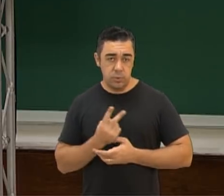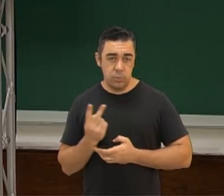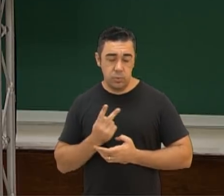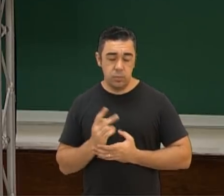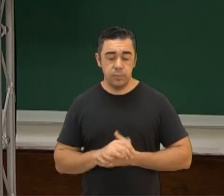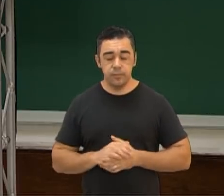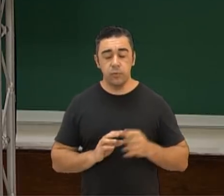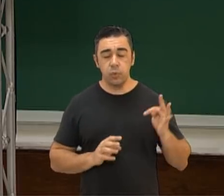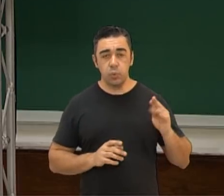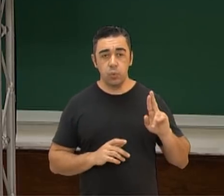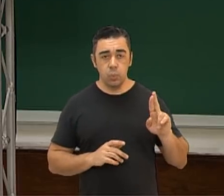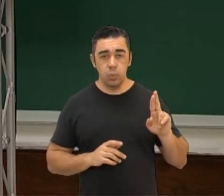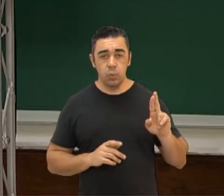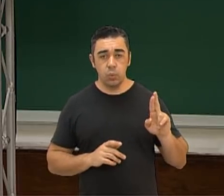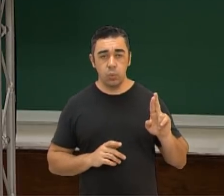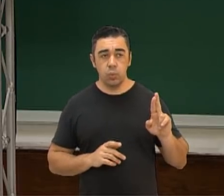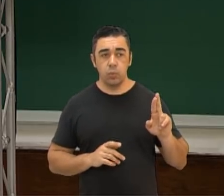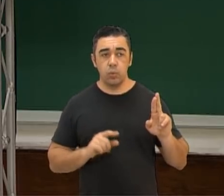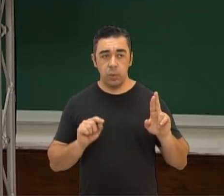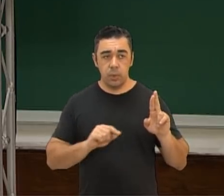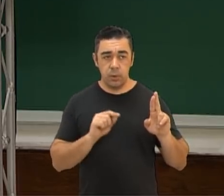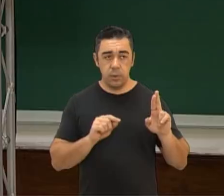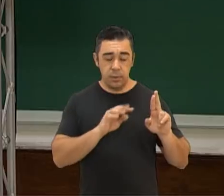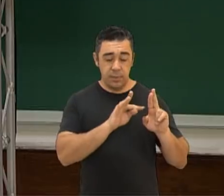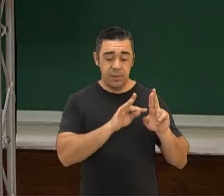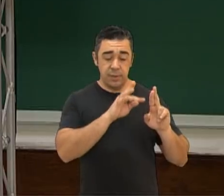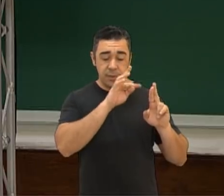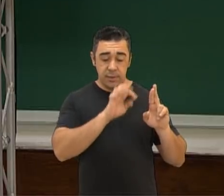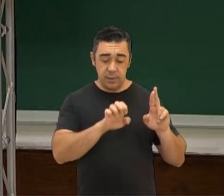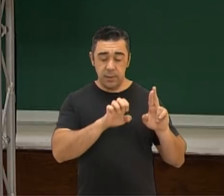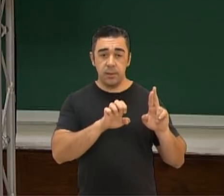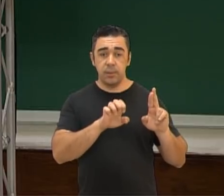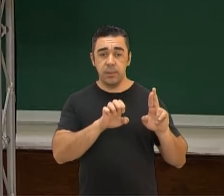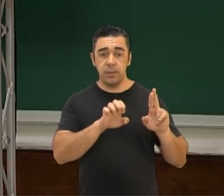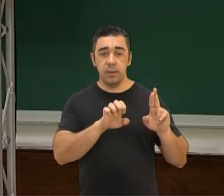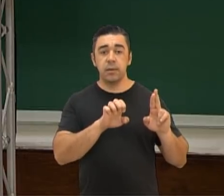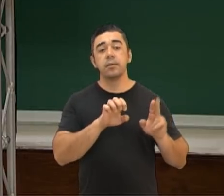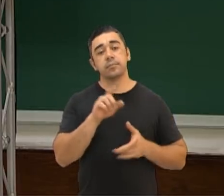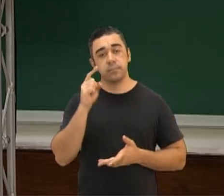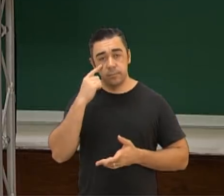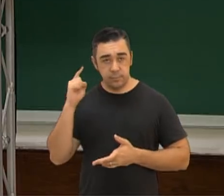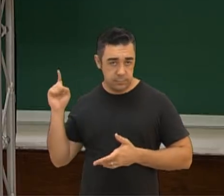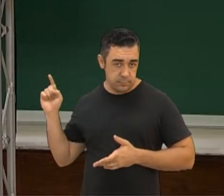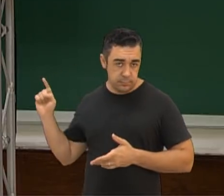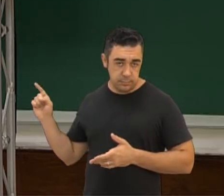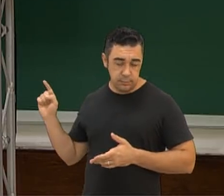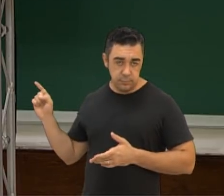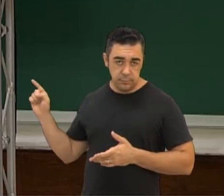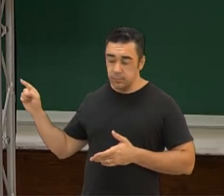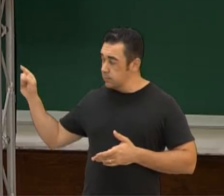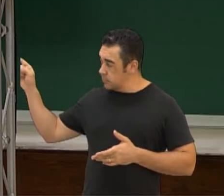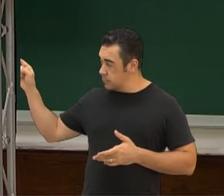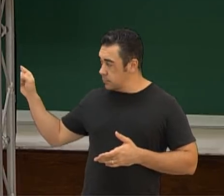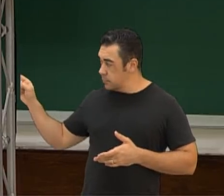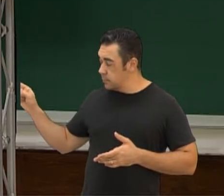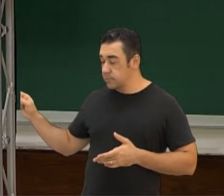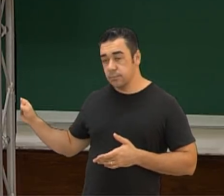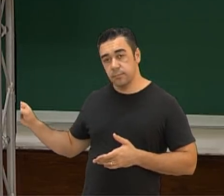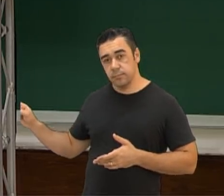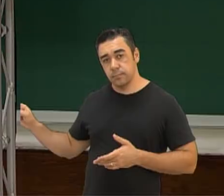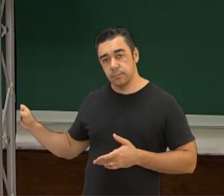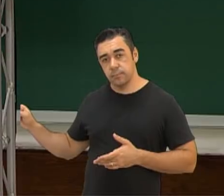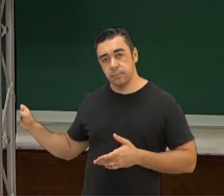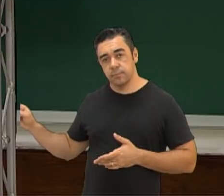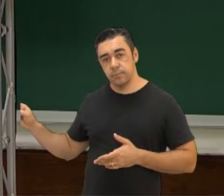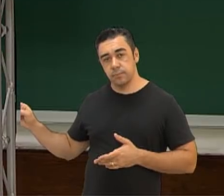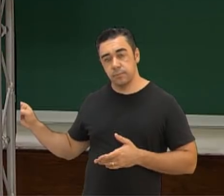singular, o tu tem como pronome oblíquo átomo correspondente te, né? Tu te olhaste. E